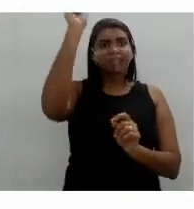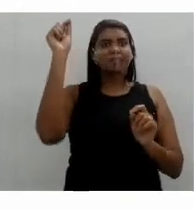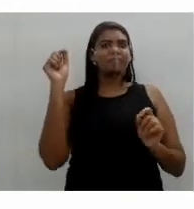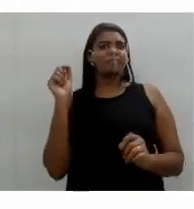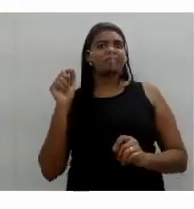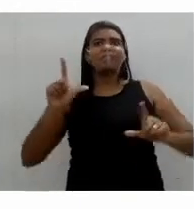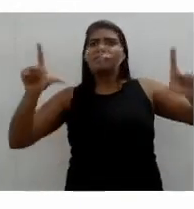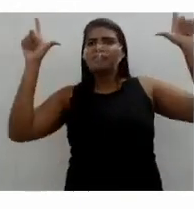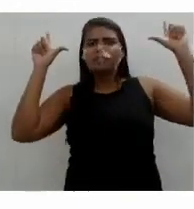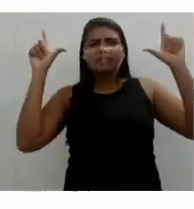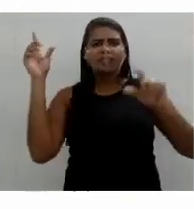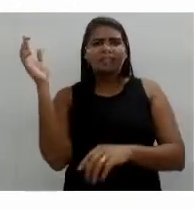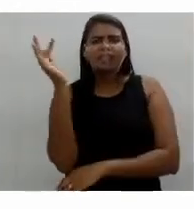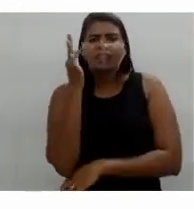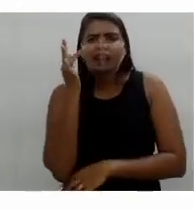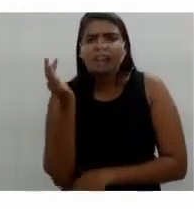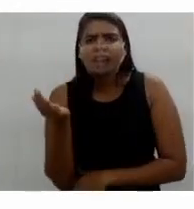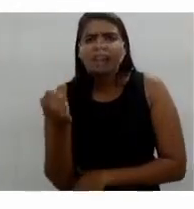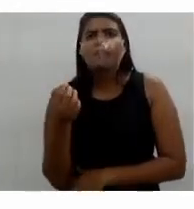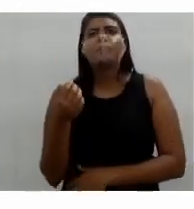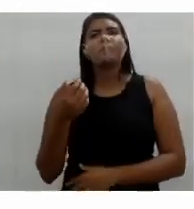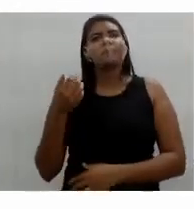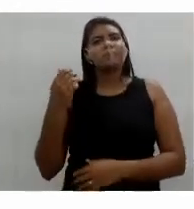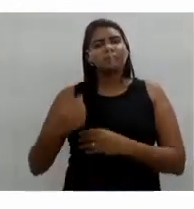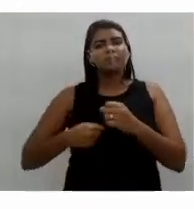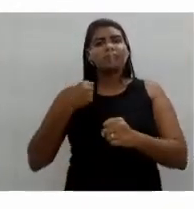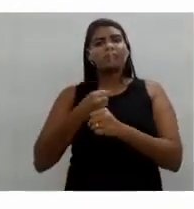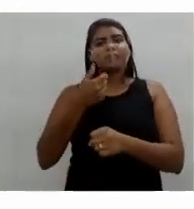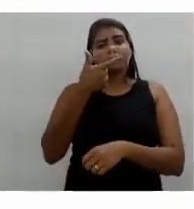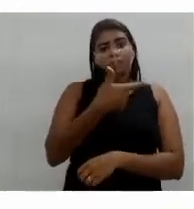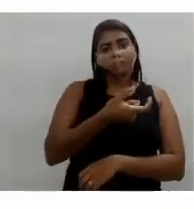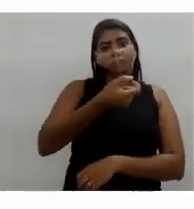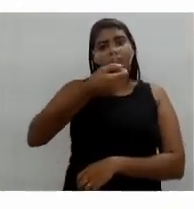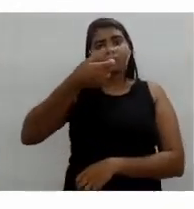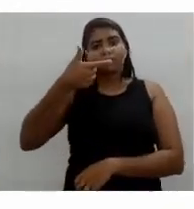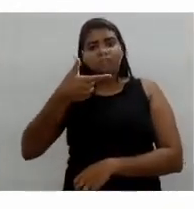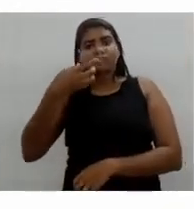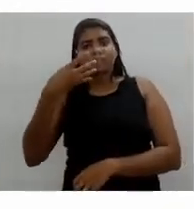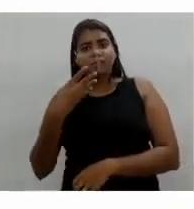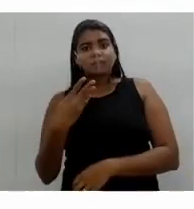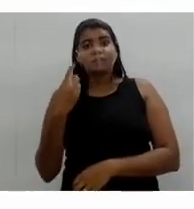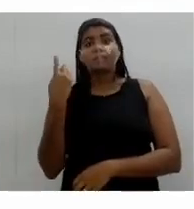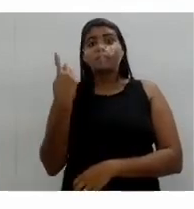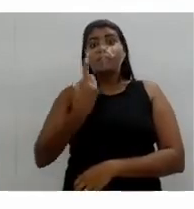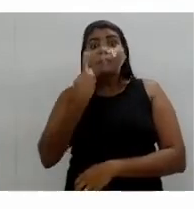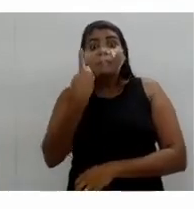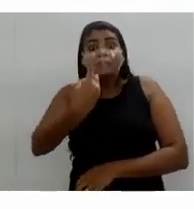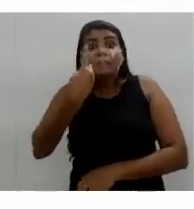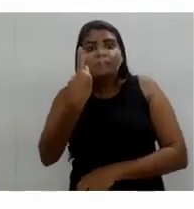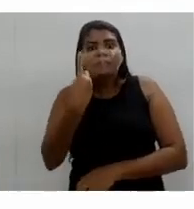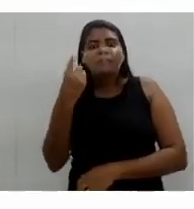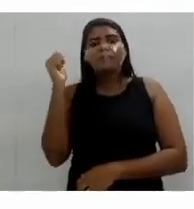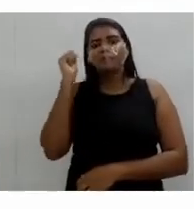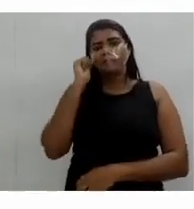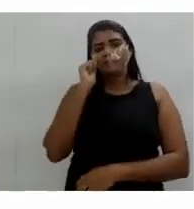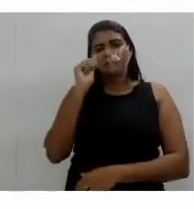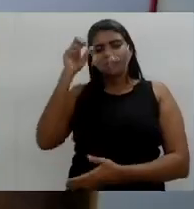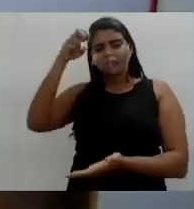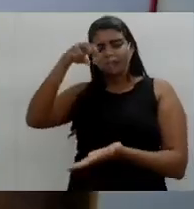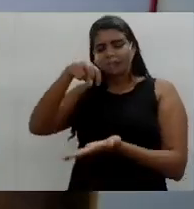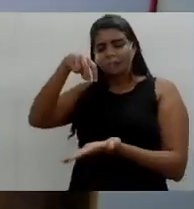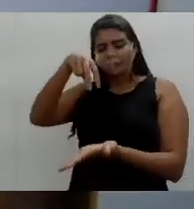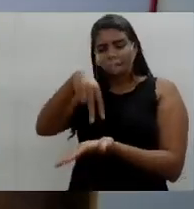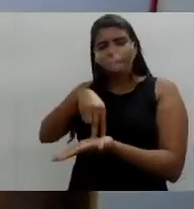cara de alguma delas que em 2024 vai ser a primeira mulher a pisar na Lua. E por que isso é importante? Porque